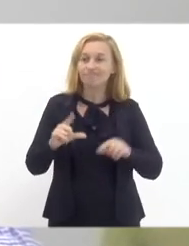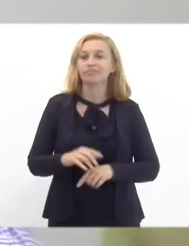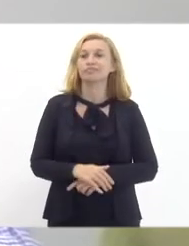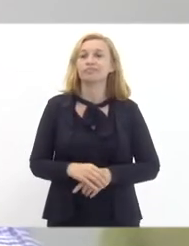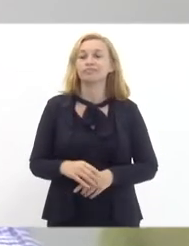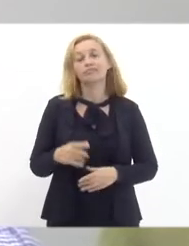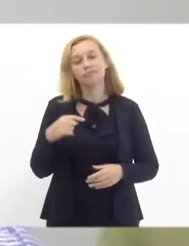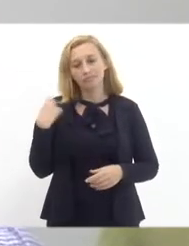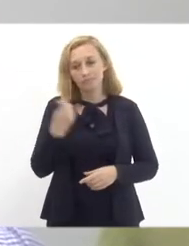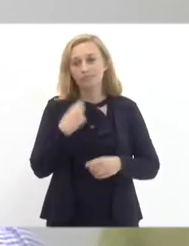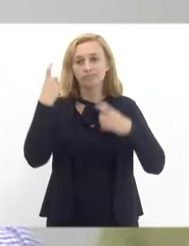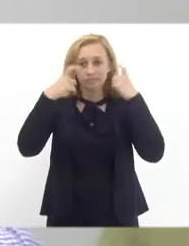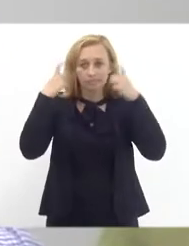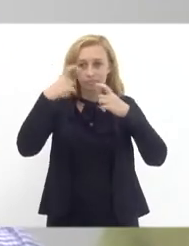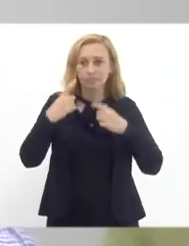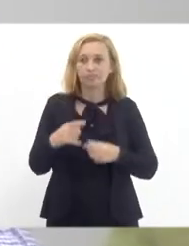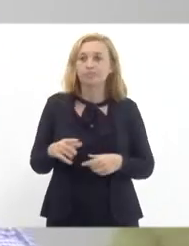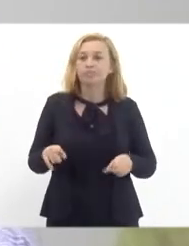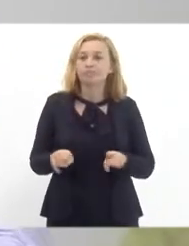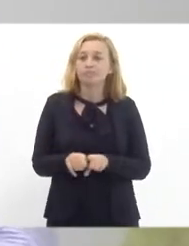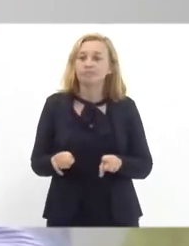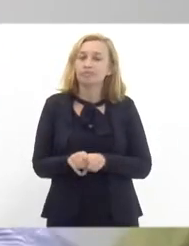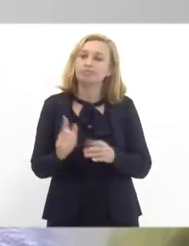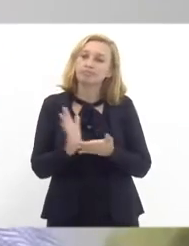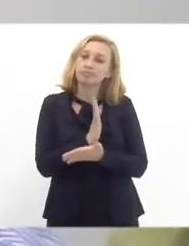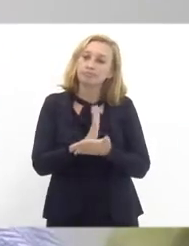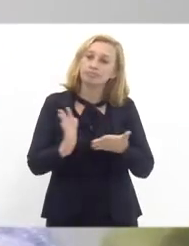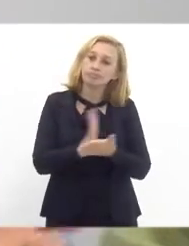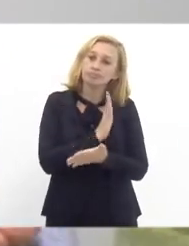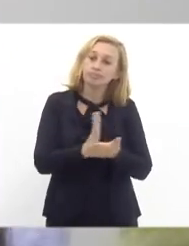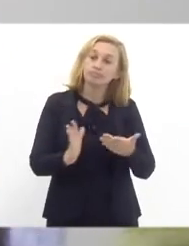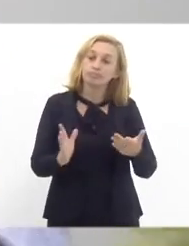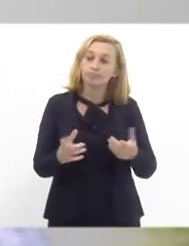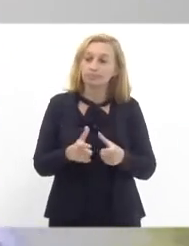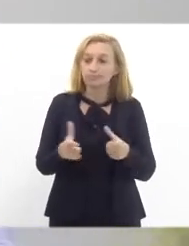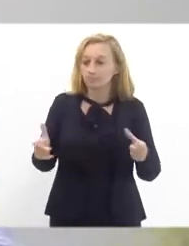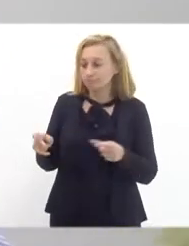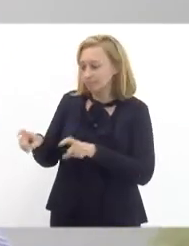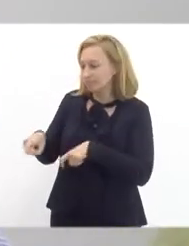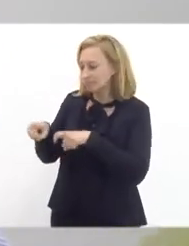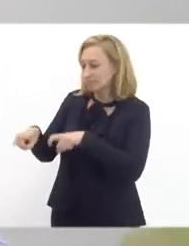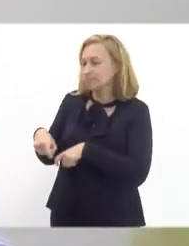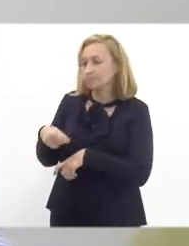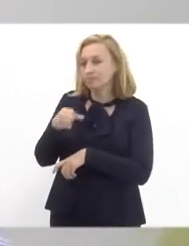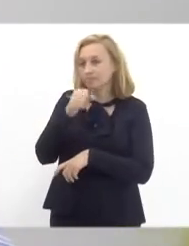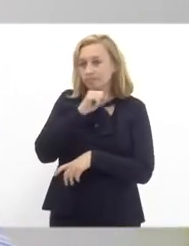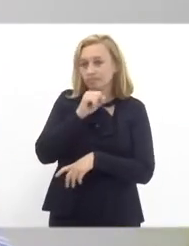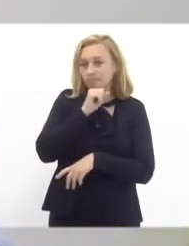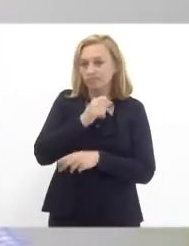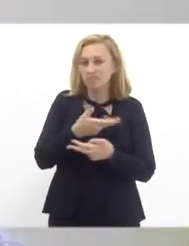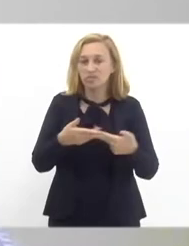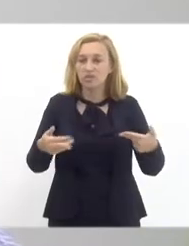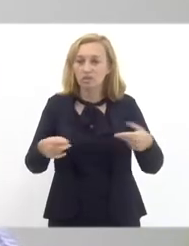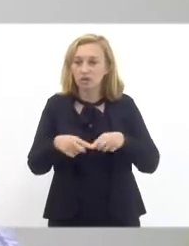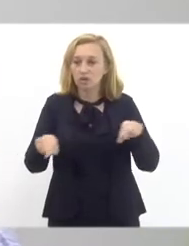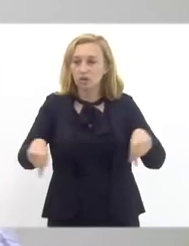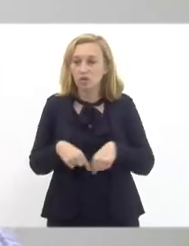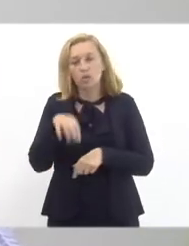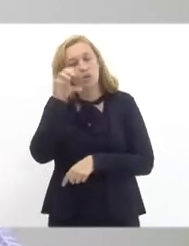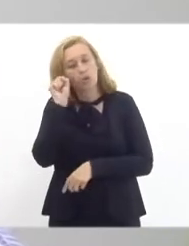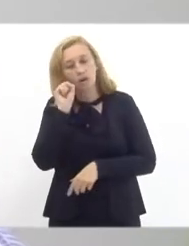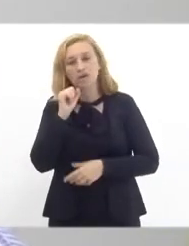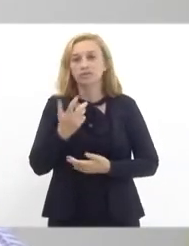Essa é a nossa preocupação. E, ao mesmo tempo, às vezes, as grandes fazendas, antigamente, com vários quartos, e